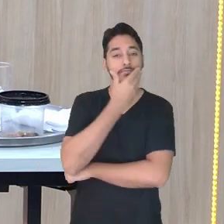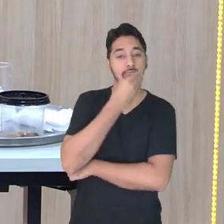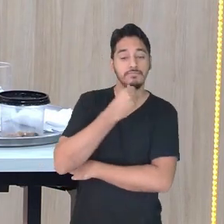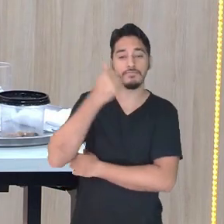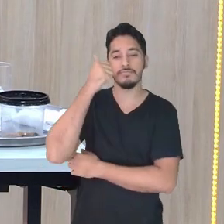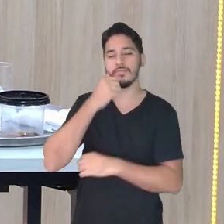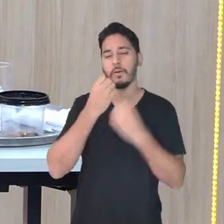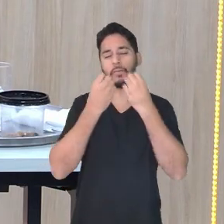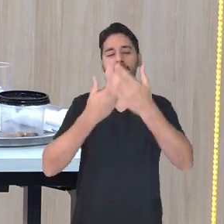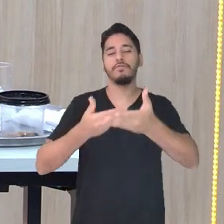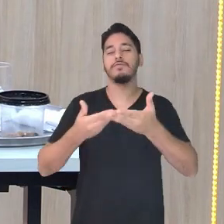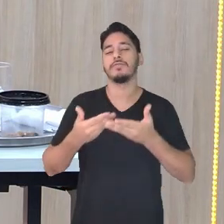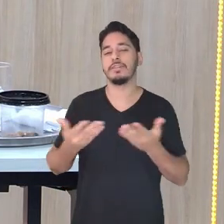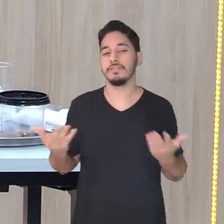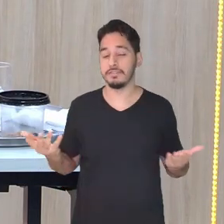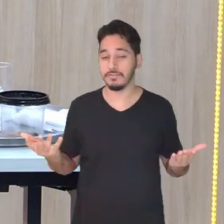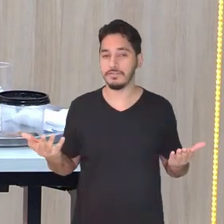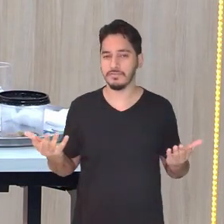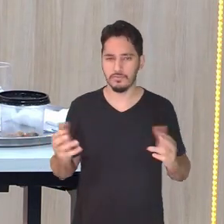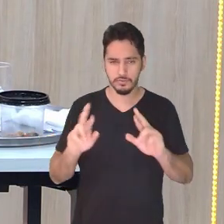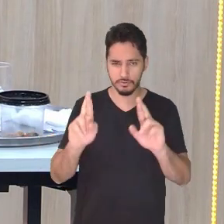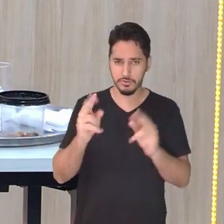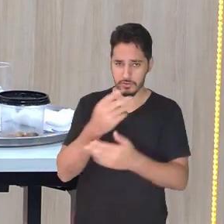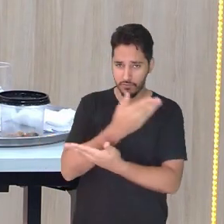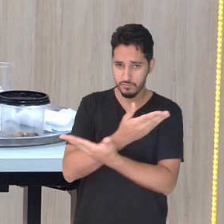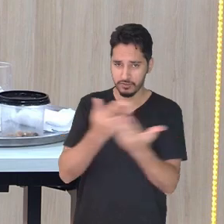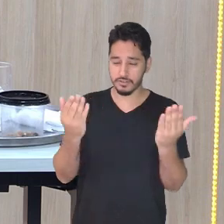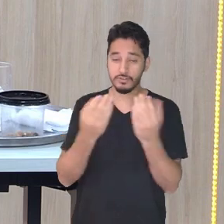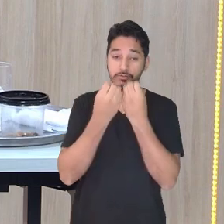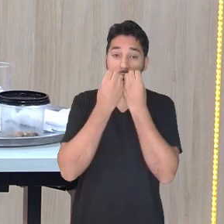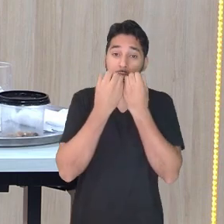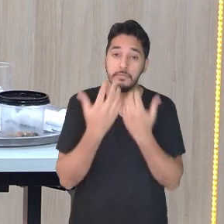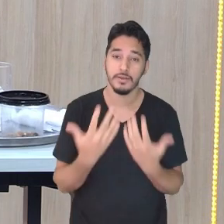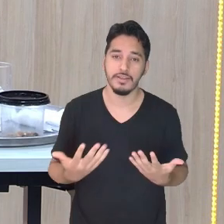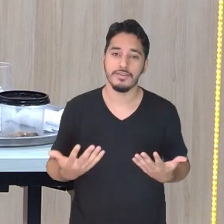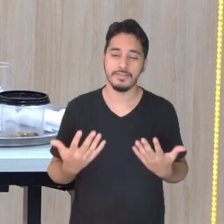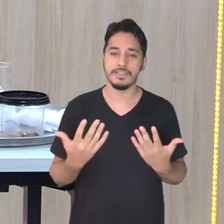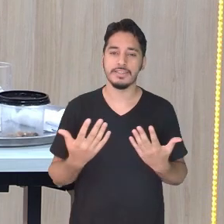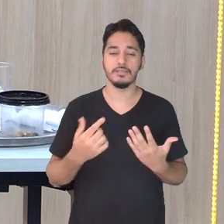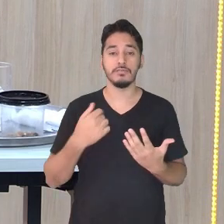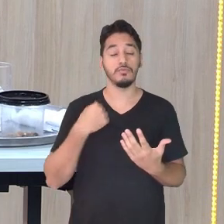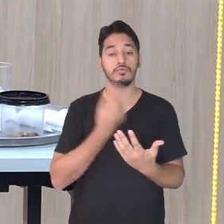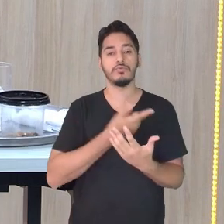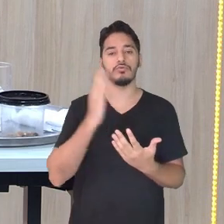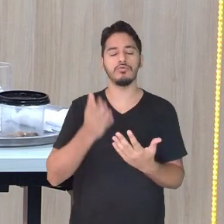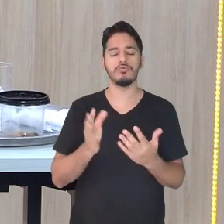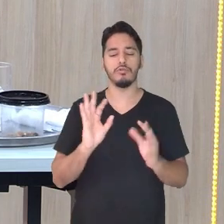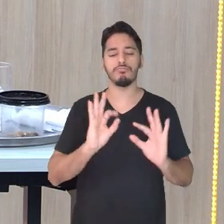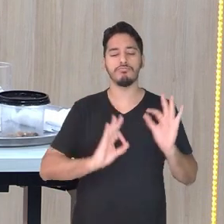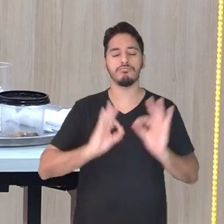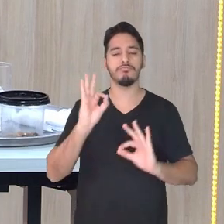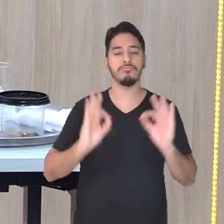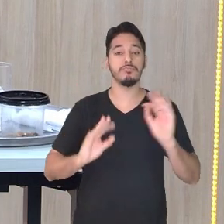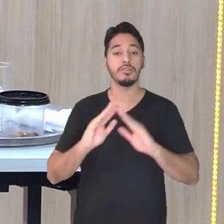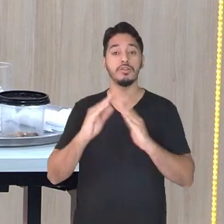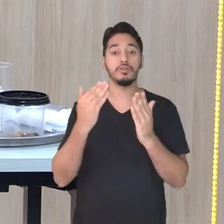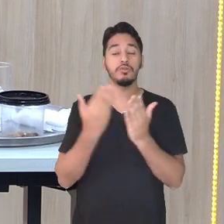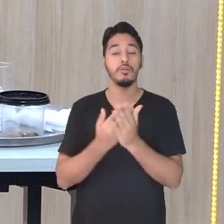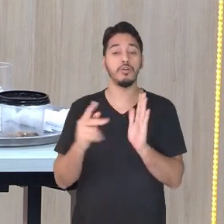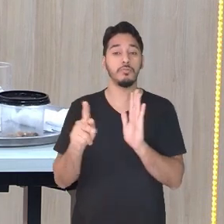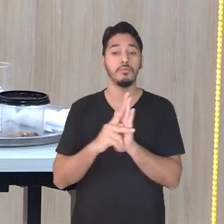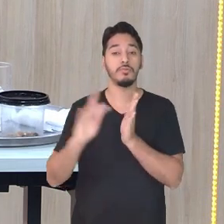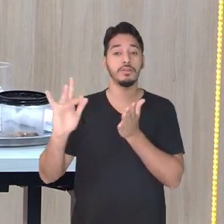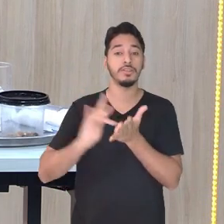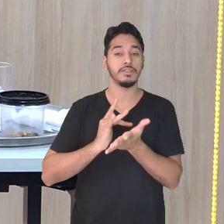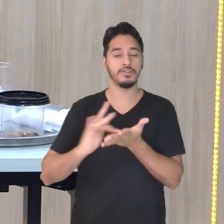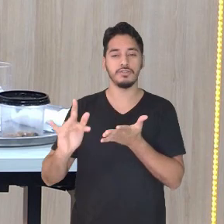pessoas, sejam muito bem-vindos. Esperamos que vocês estejam bem. Nós já estamos aqui na Escola para Aulas